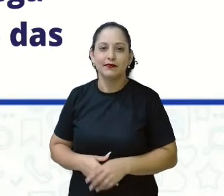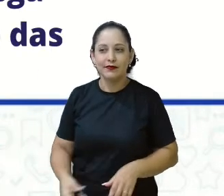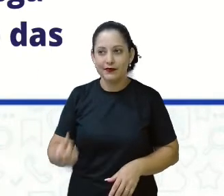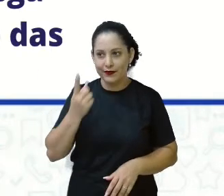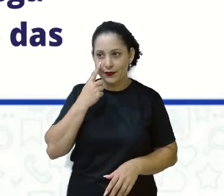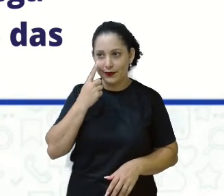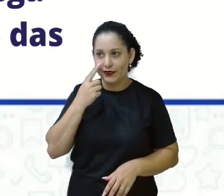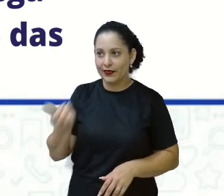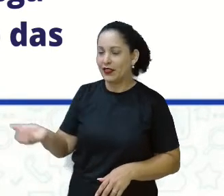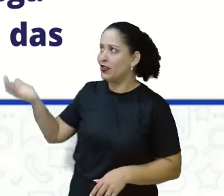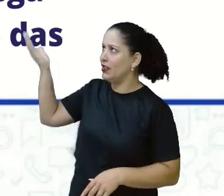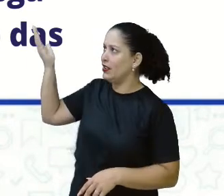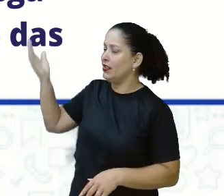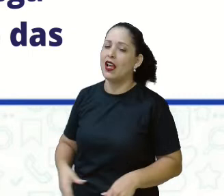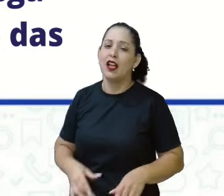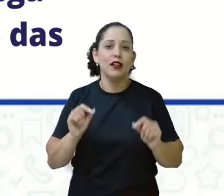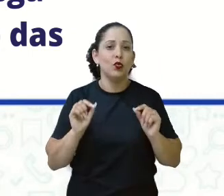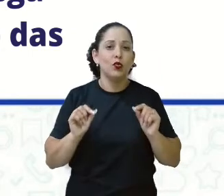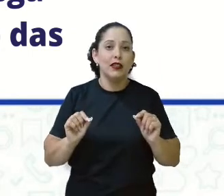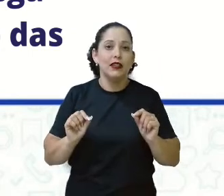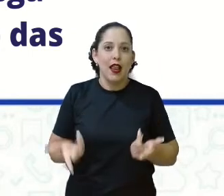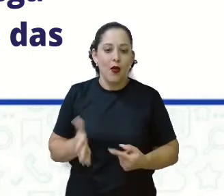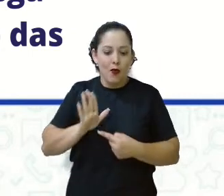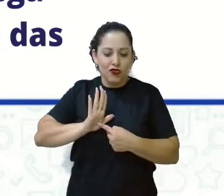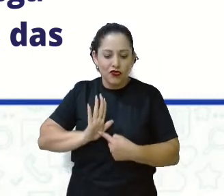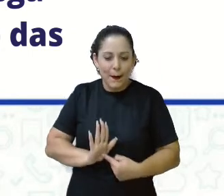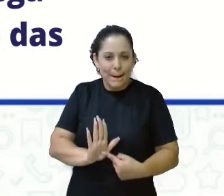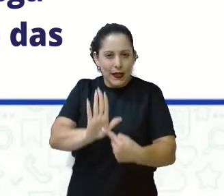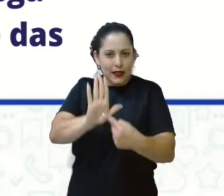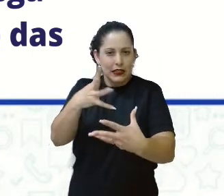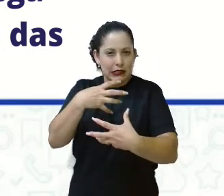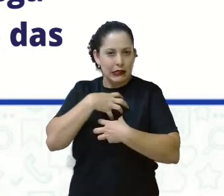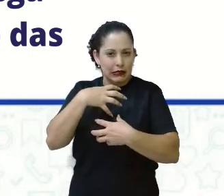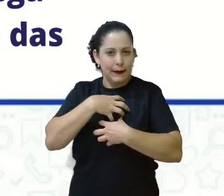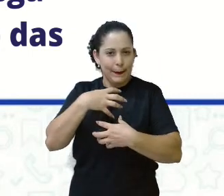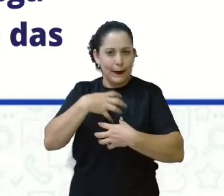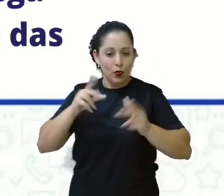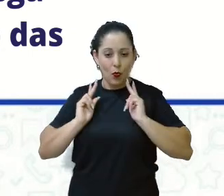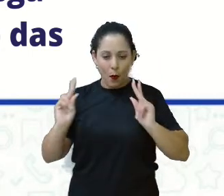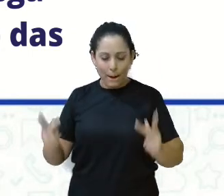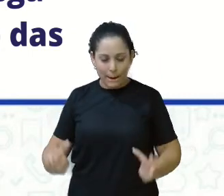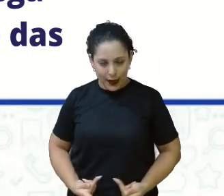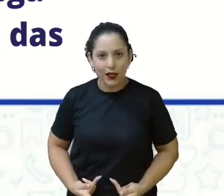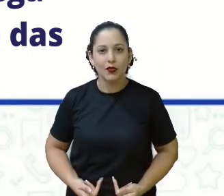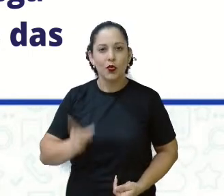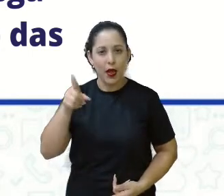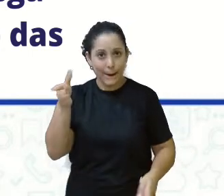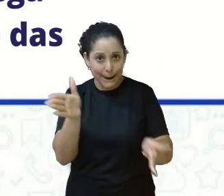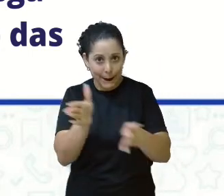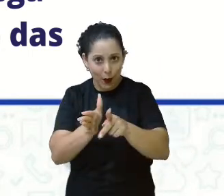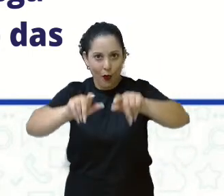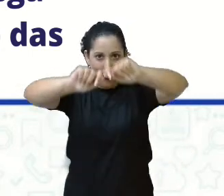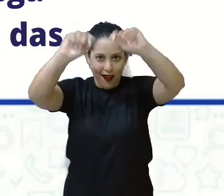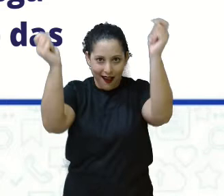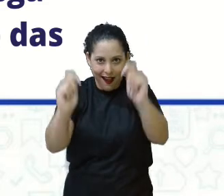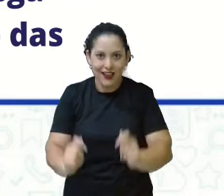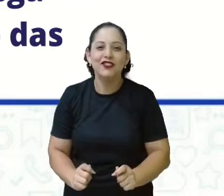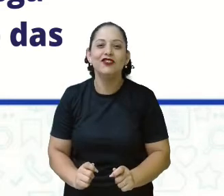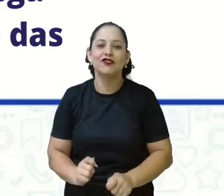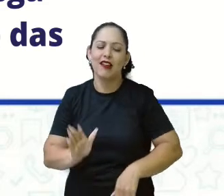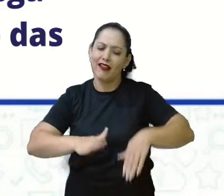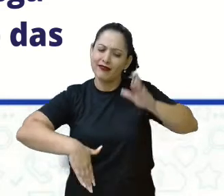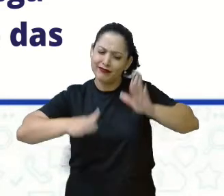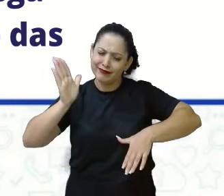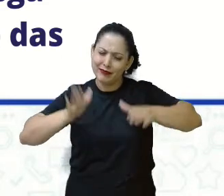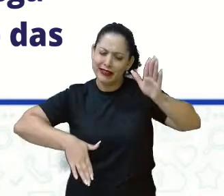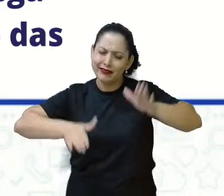mais um pouquinho? Então, ela é uma expressão humana, né? Ela está dentro do campo da arte, do campo da expressão, ela vai variar,